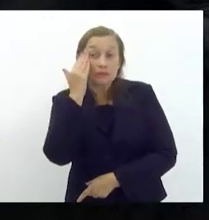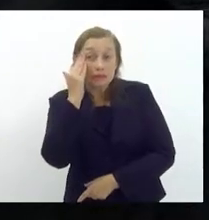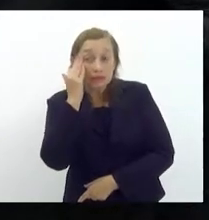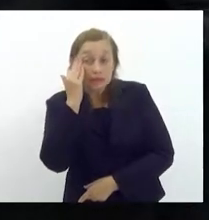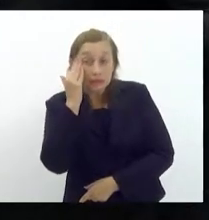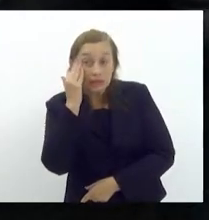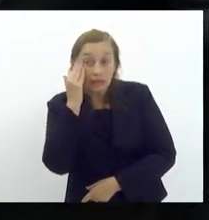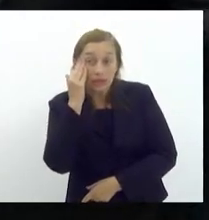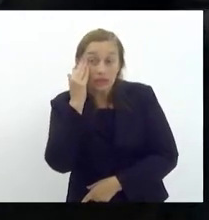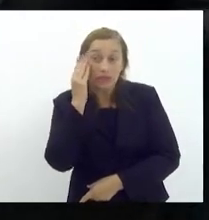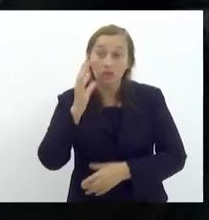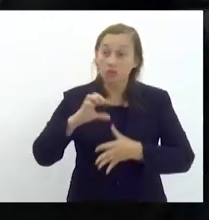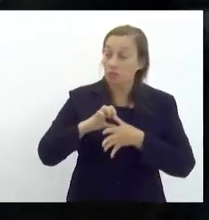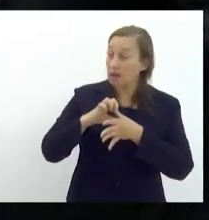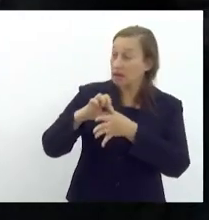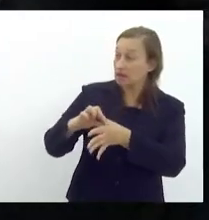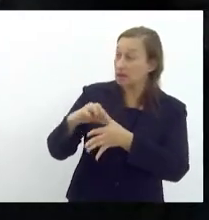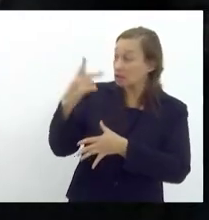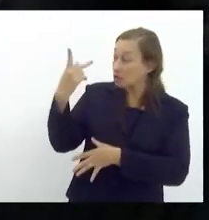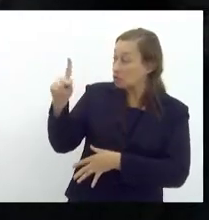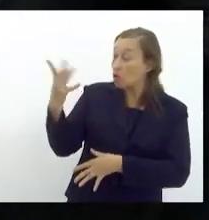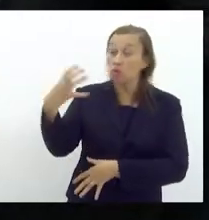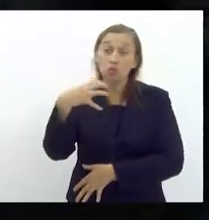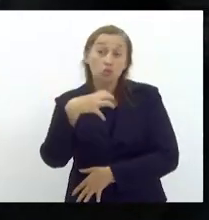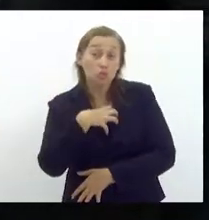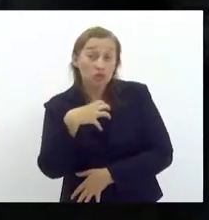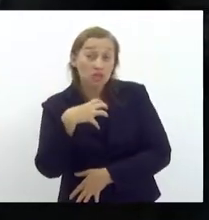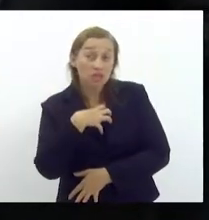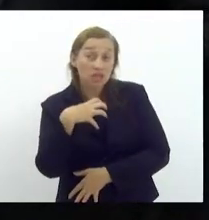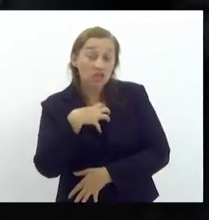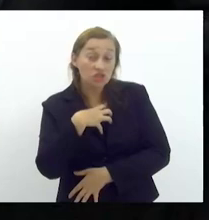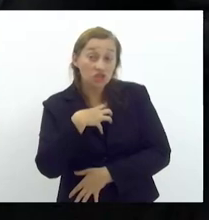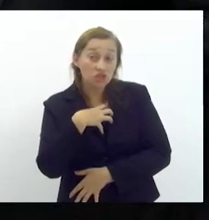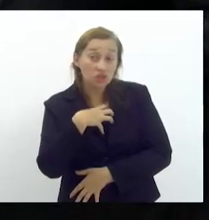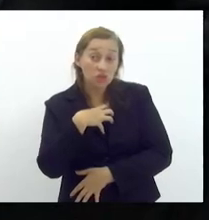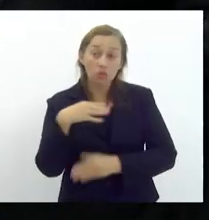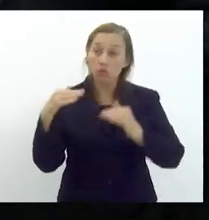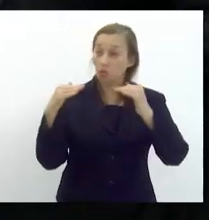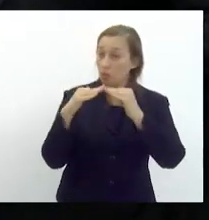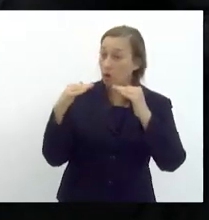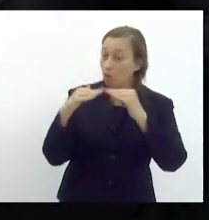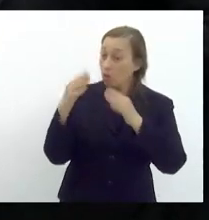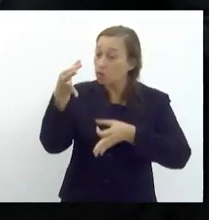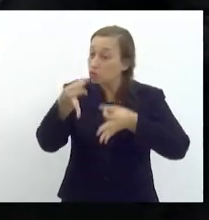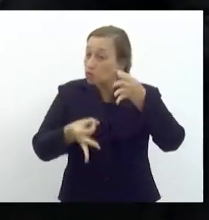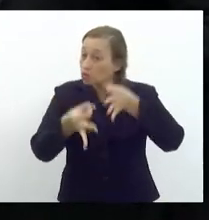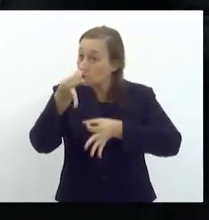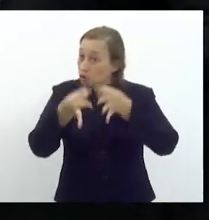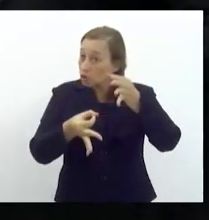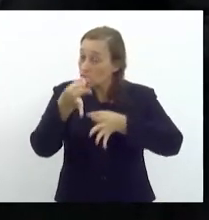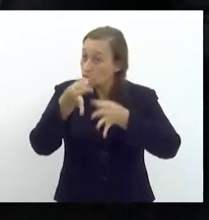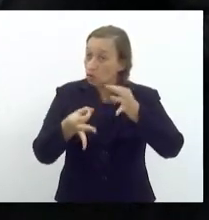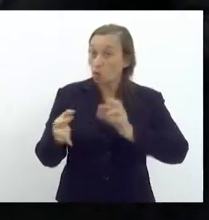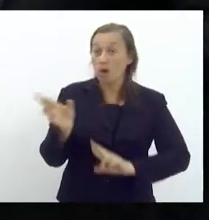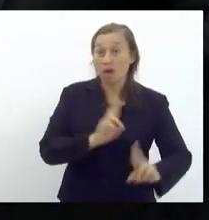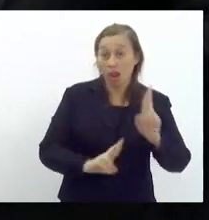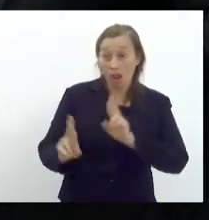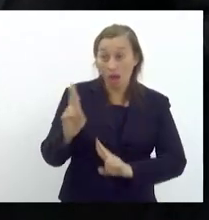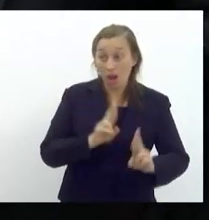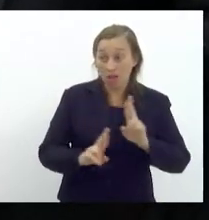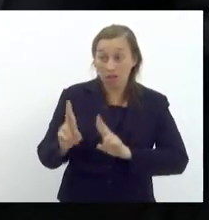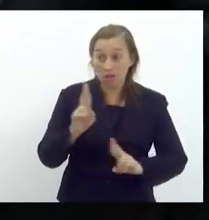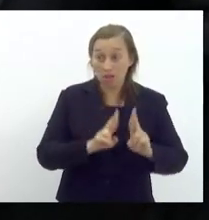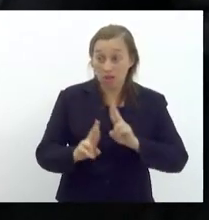sobre a sua liderança no sentido de que uma caixa um acordo justo em relação aos